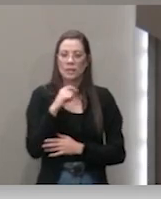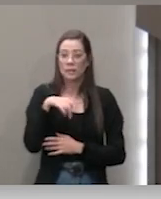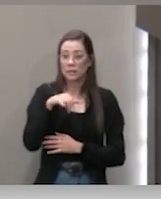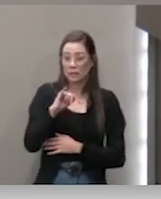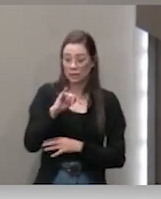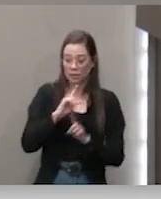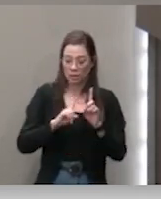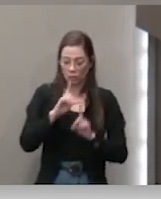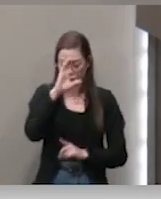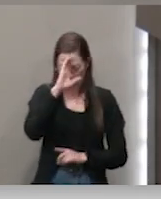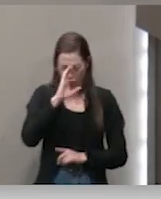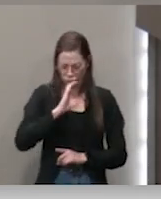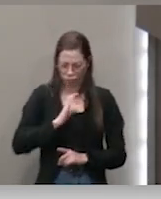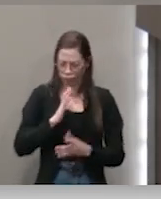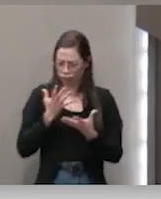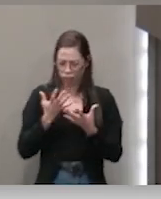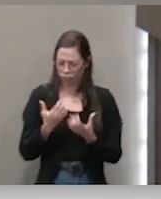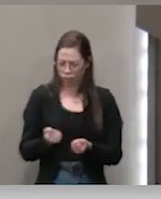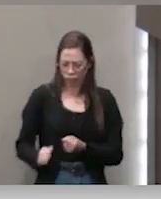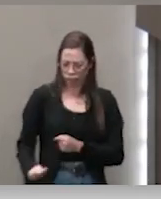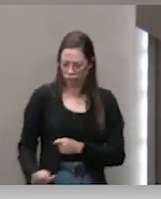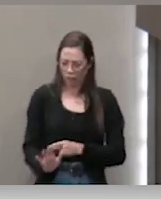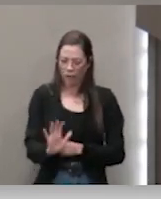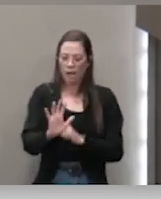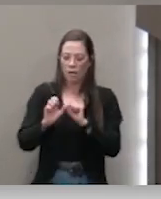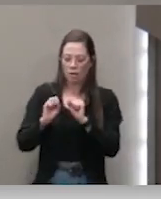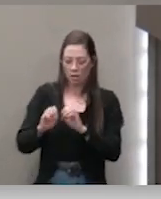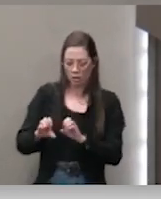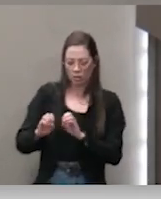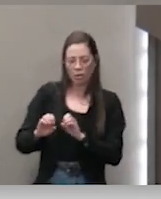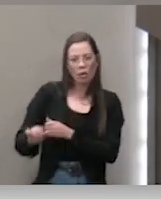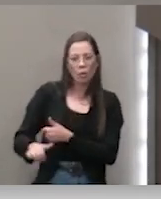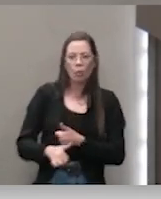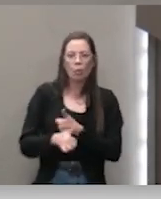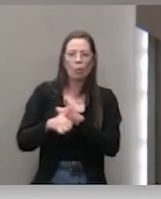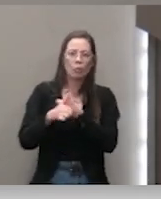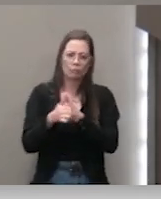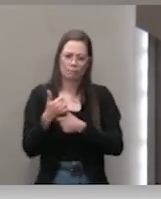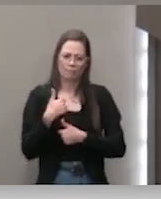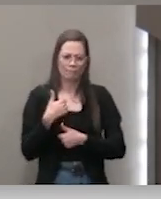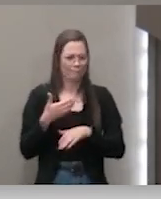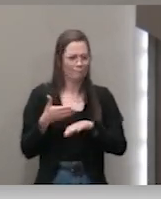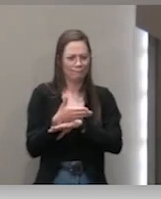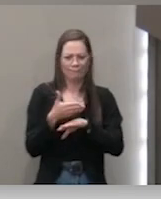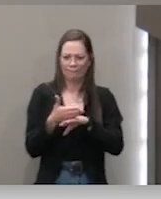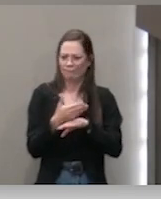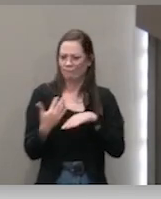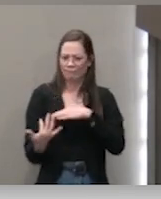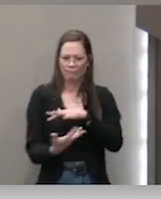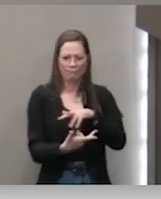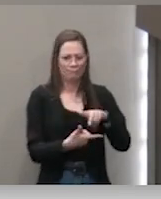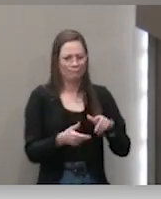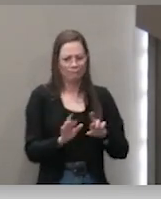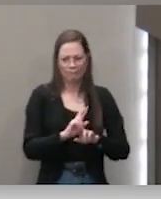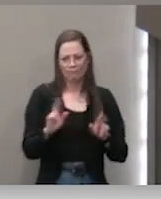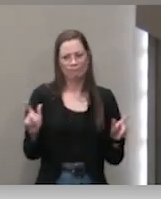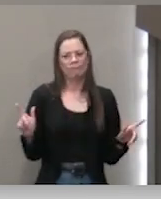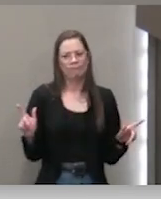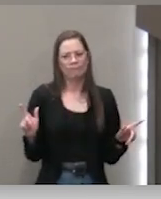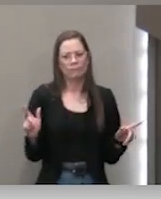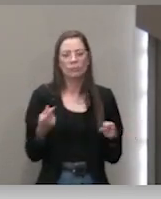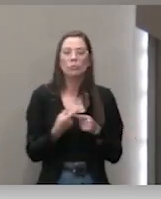é contrário à valorização e uma educação de qualidade, sinceramente não faz parte desse mundo. Não faz parte desse